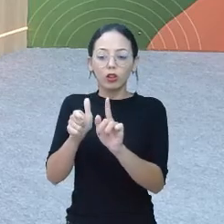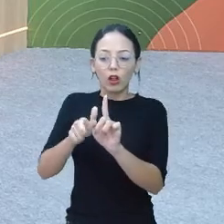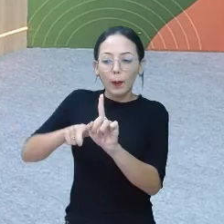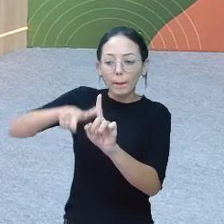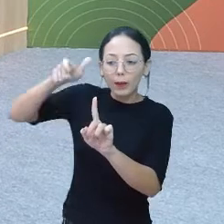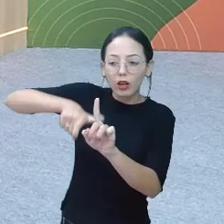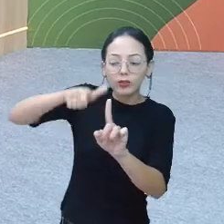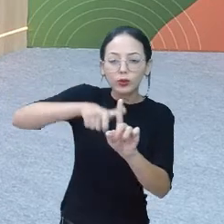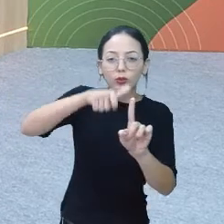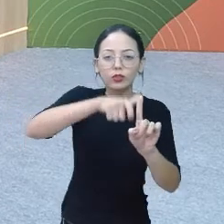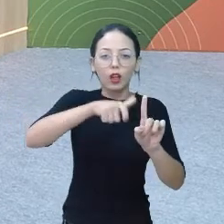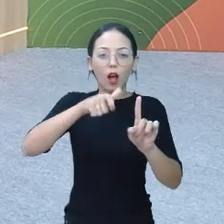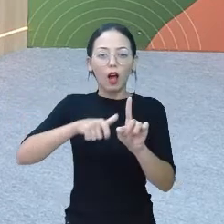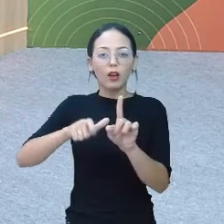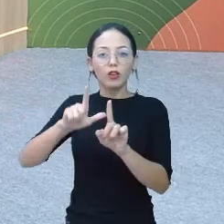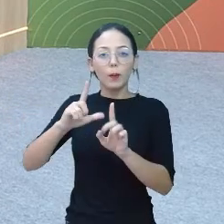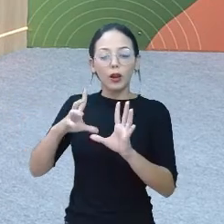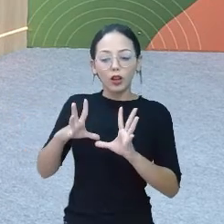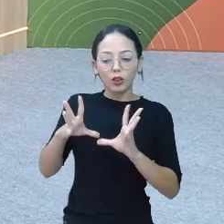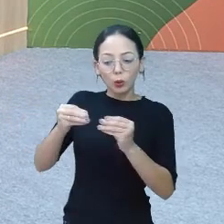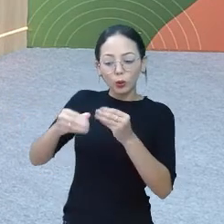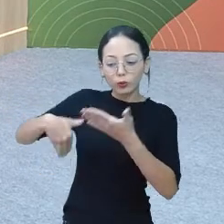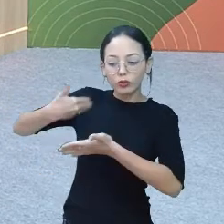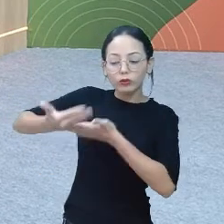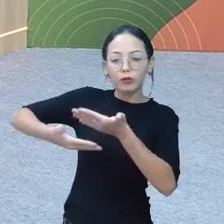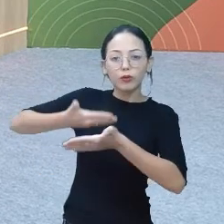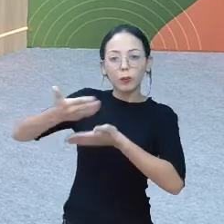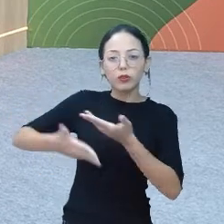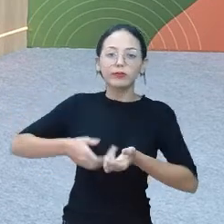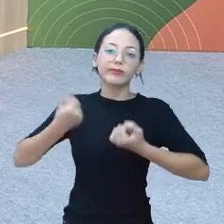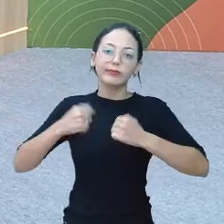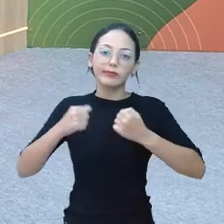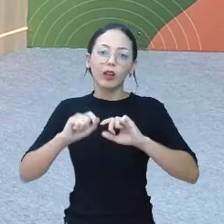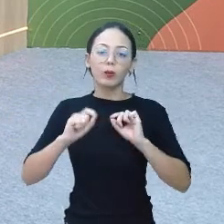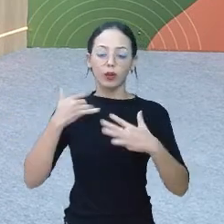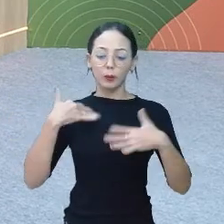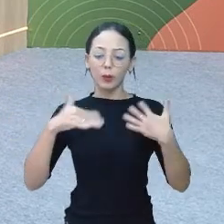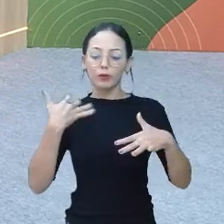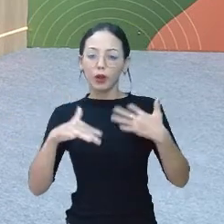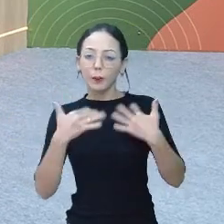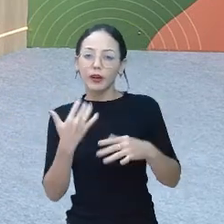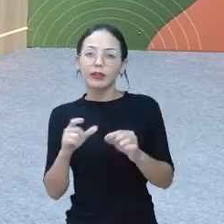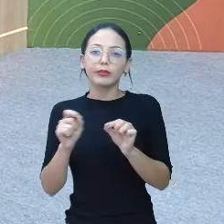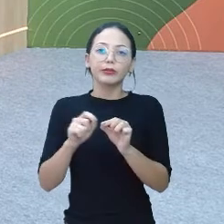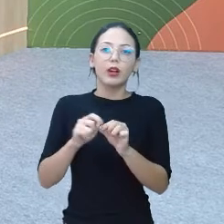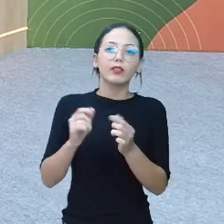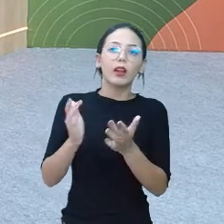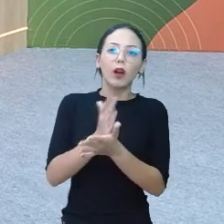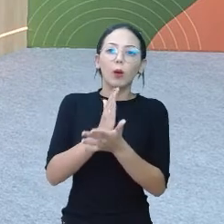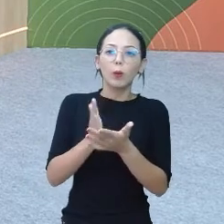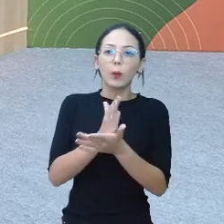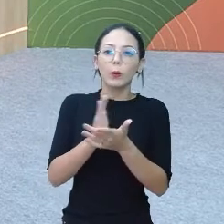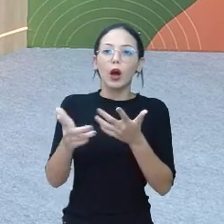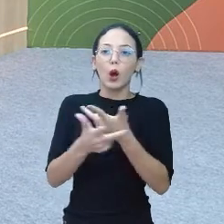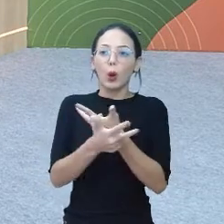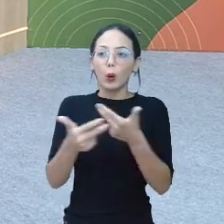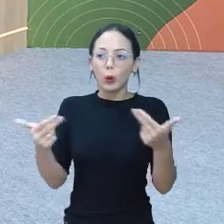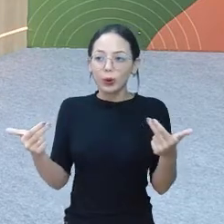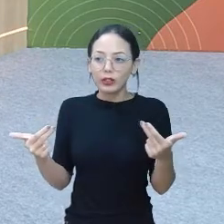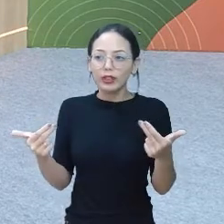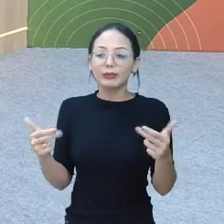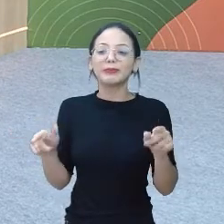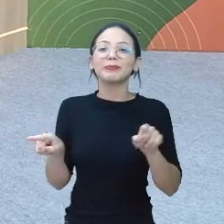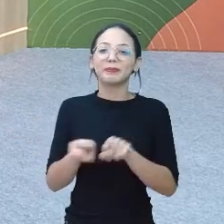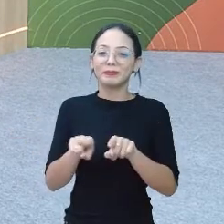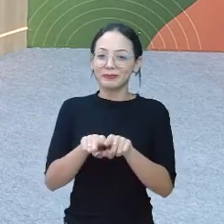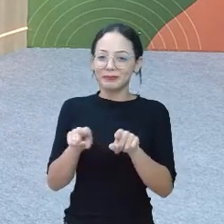que haja todo um desenvolvimento do enredo. Então, eles precisam se movimentar, fazer alguma coisa e lutar,